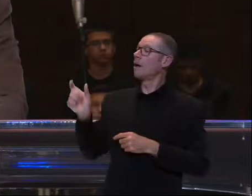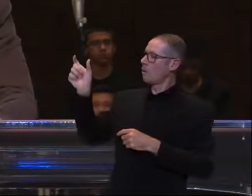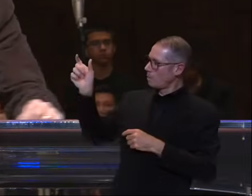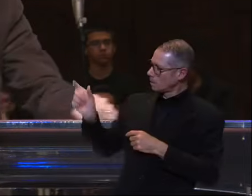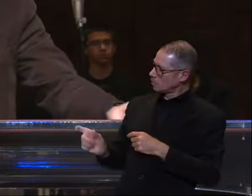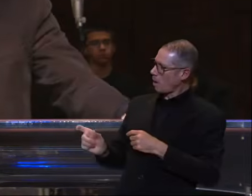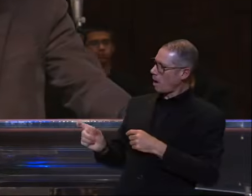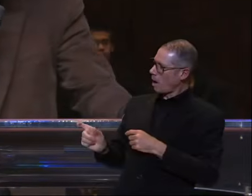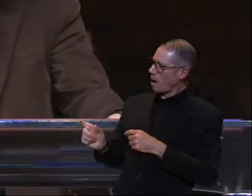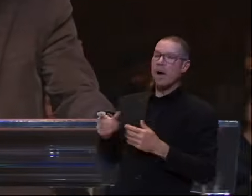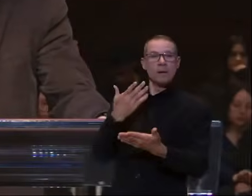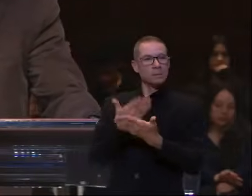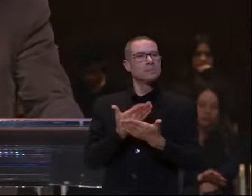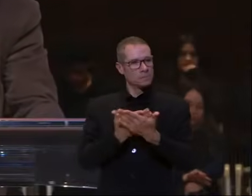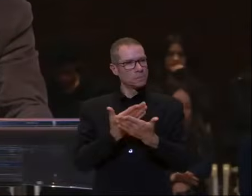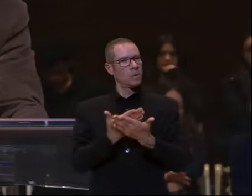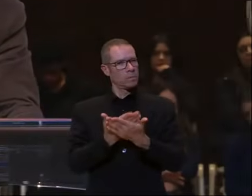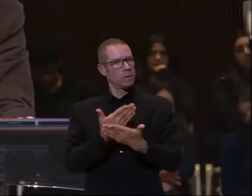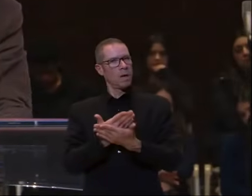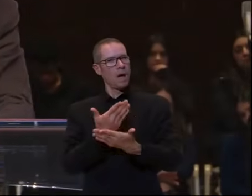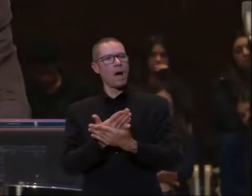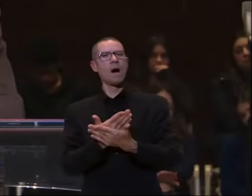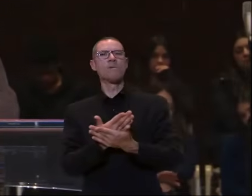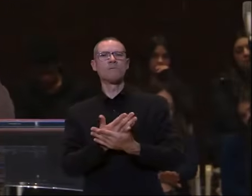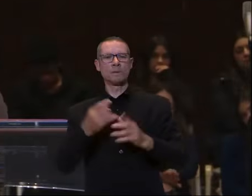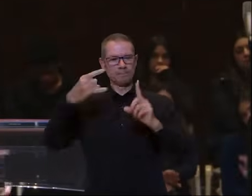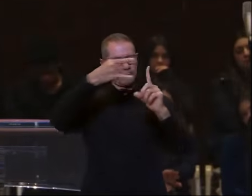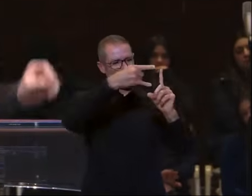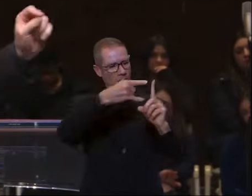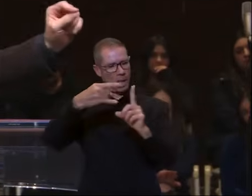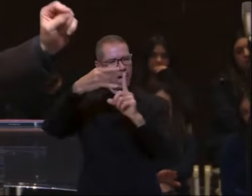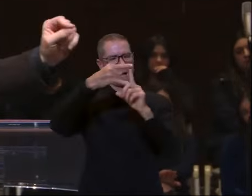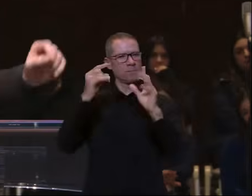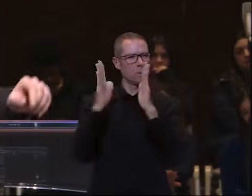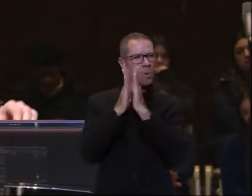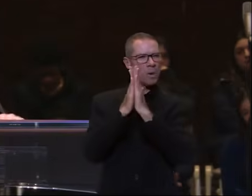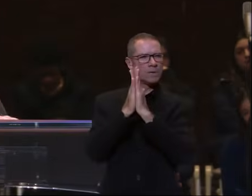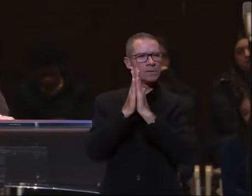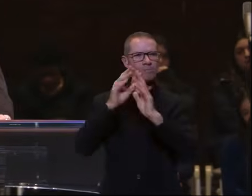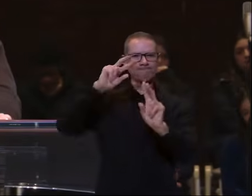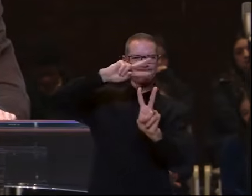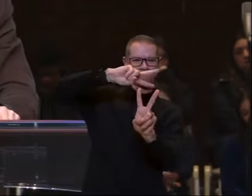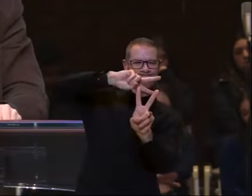que escutava as lives de oração no